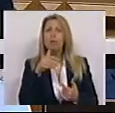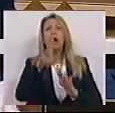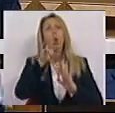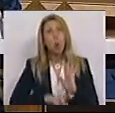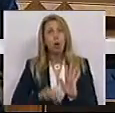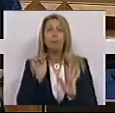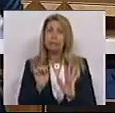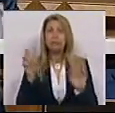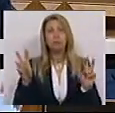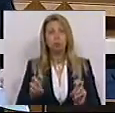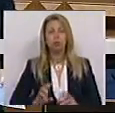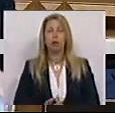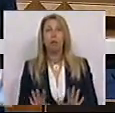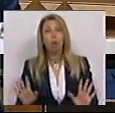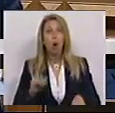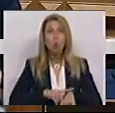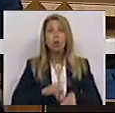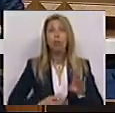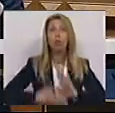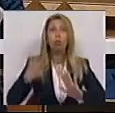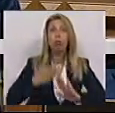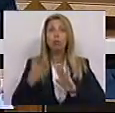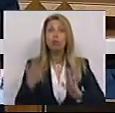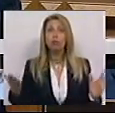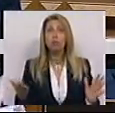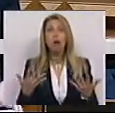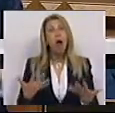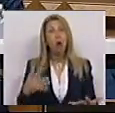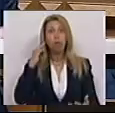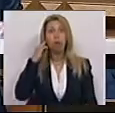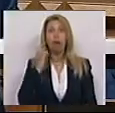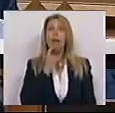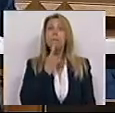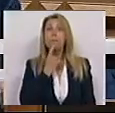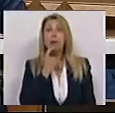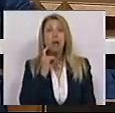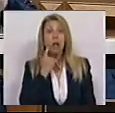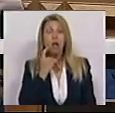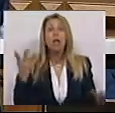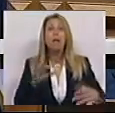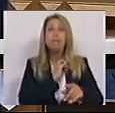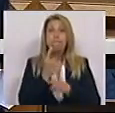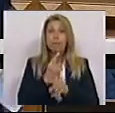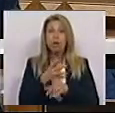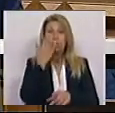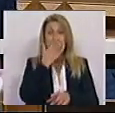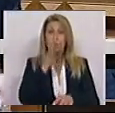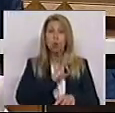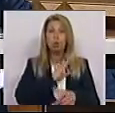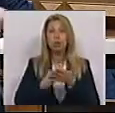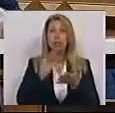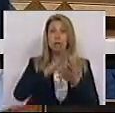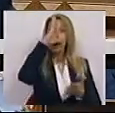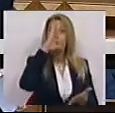questão. O tempo urge. Estamos em abril. Mesmo que o Sr. Secretário de Estado já tenha um projeto que eu